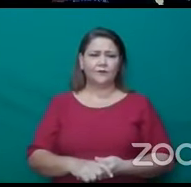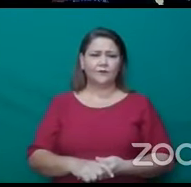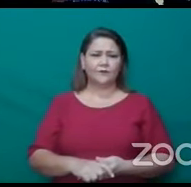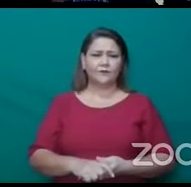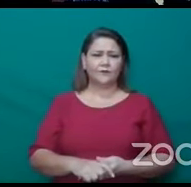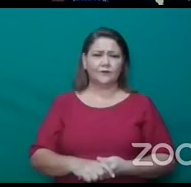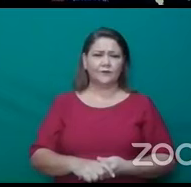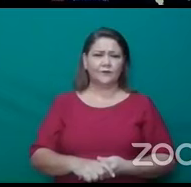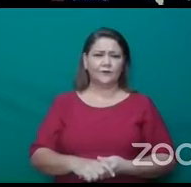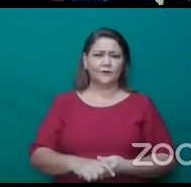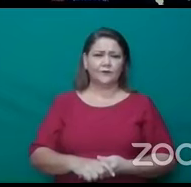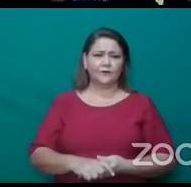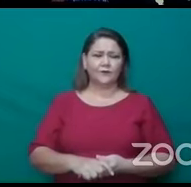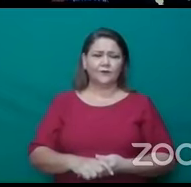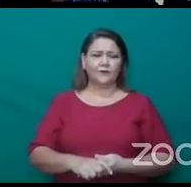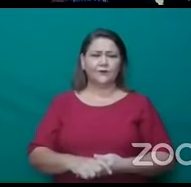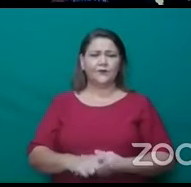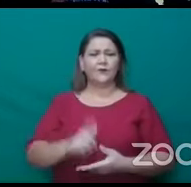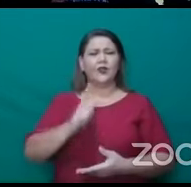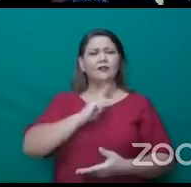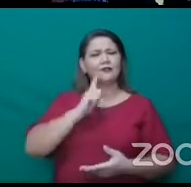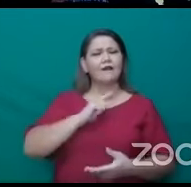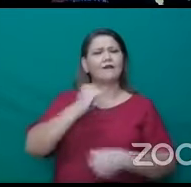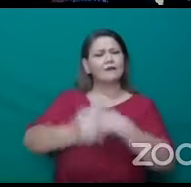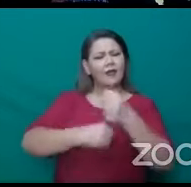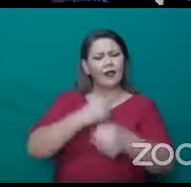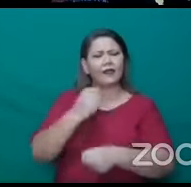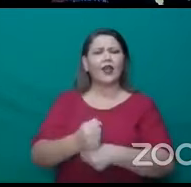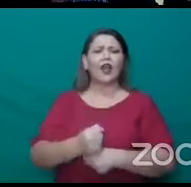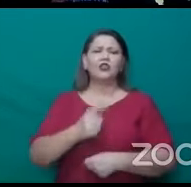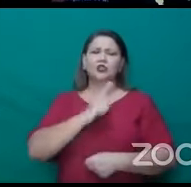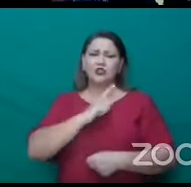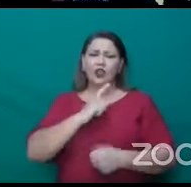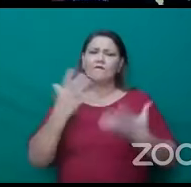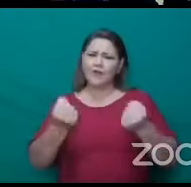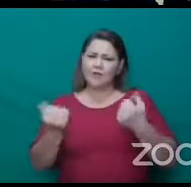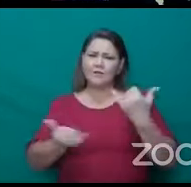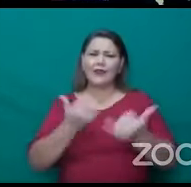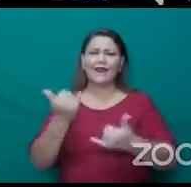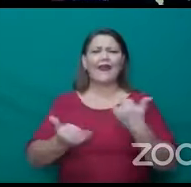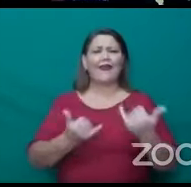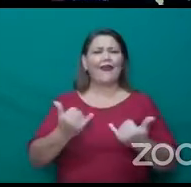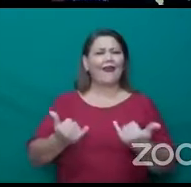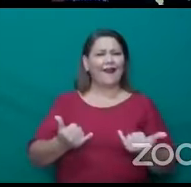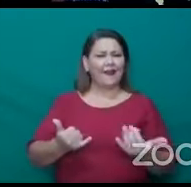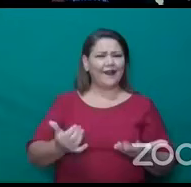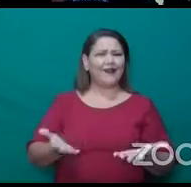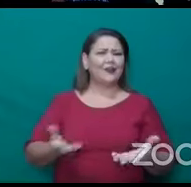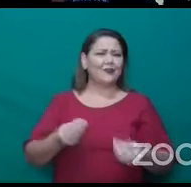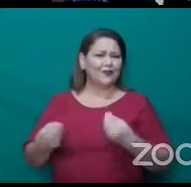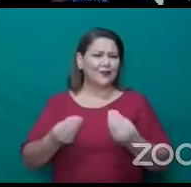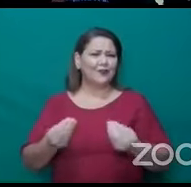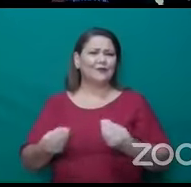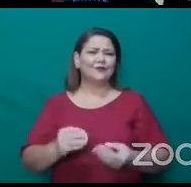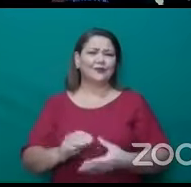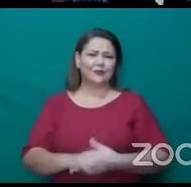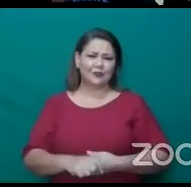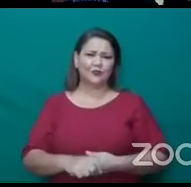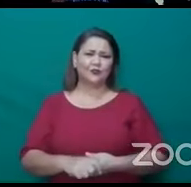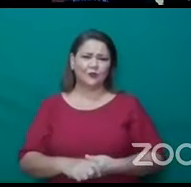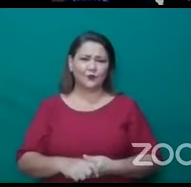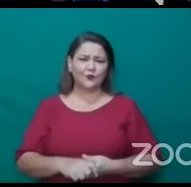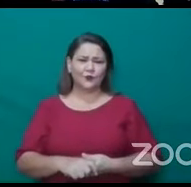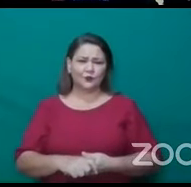do que qualquer outra coisa? Assim, é a internet, sabe? Então, vamos brincar com a internet. Vamos usar essas plataformas que a gente tem. Vamos usar o